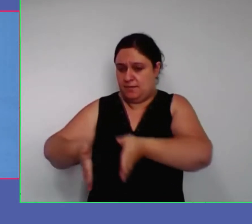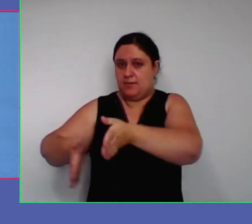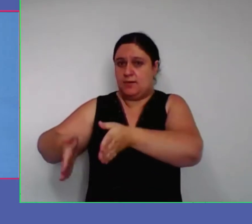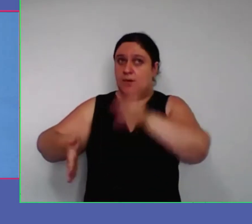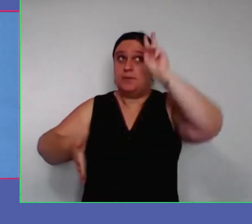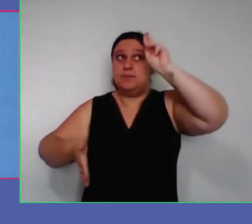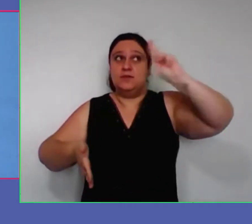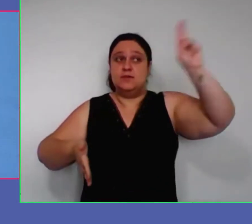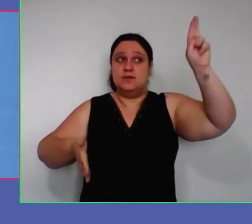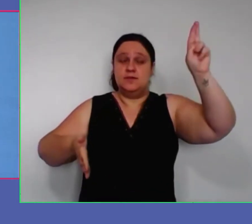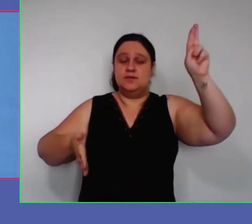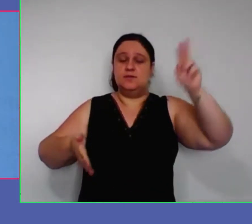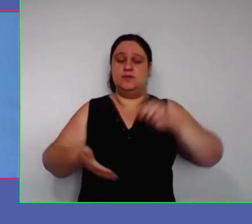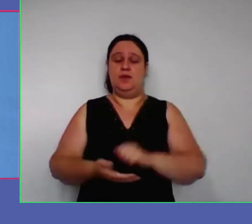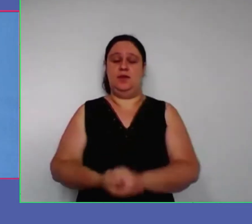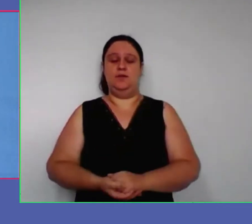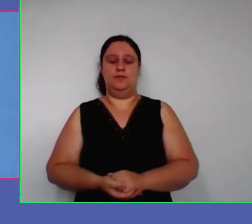Então